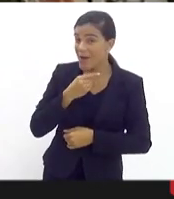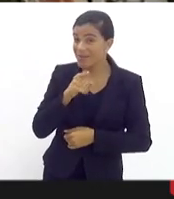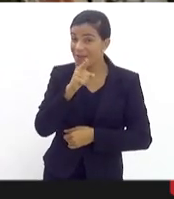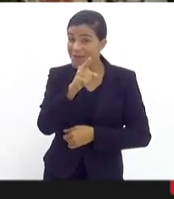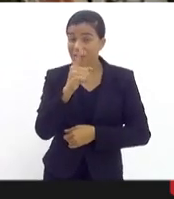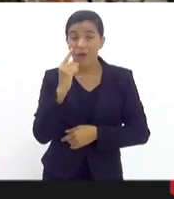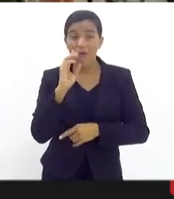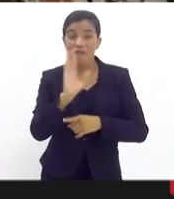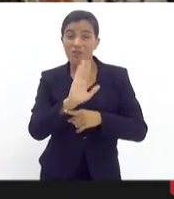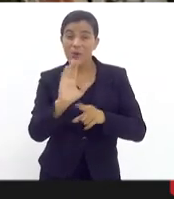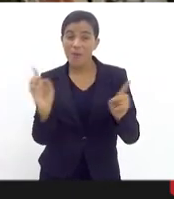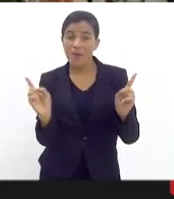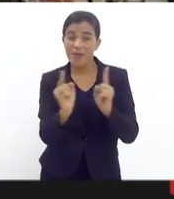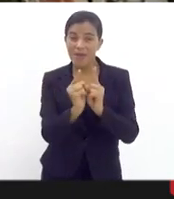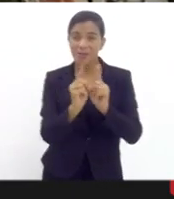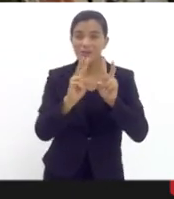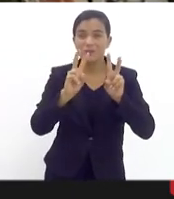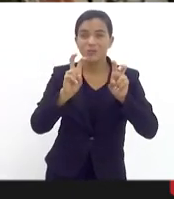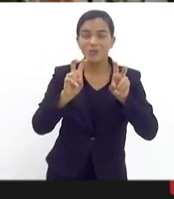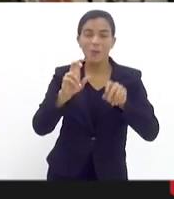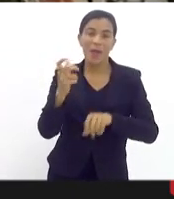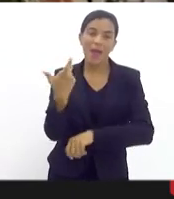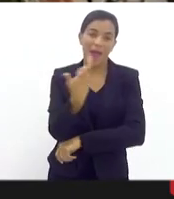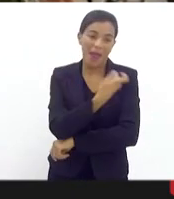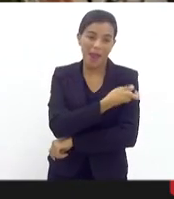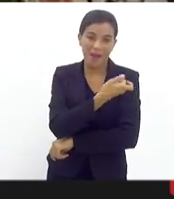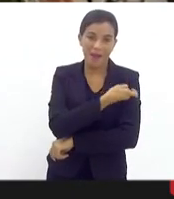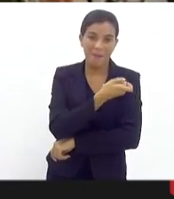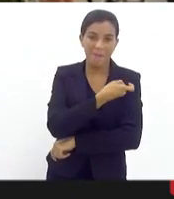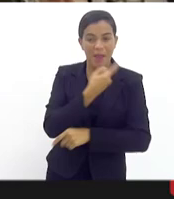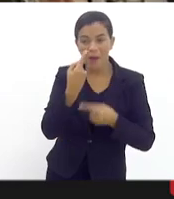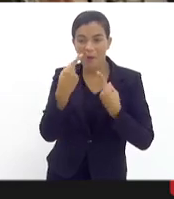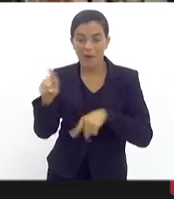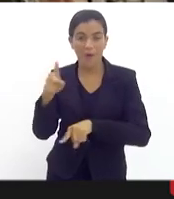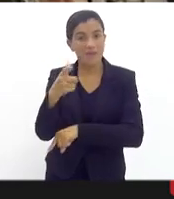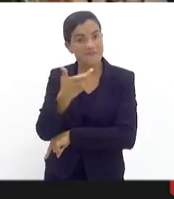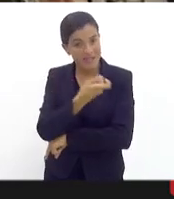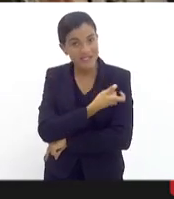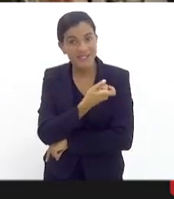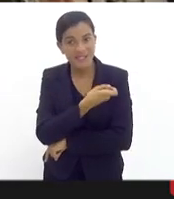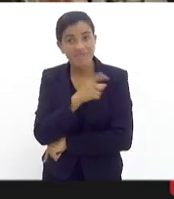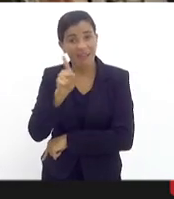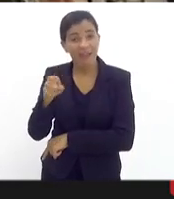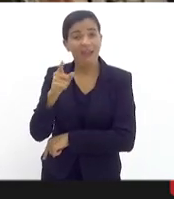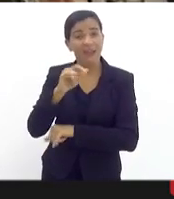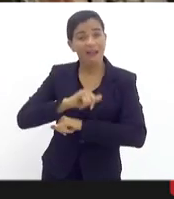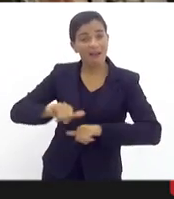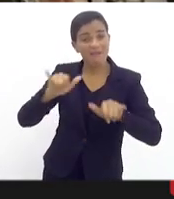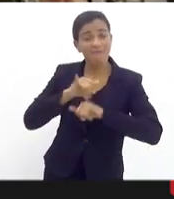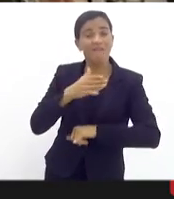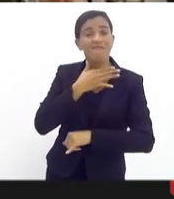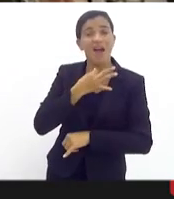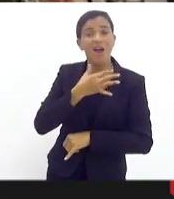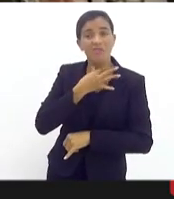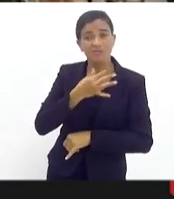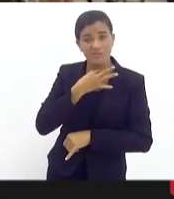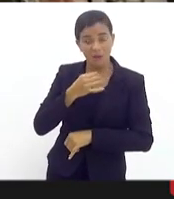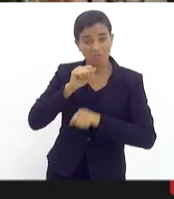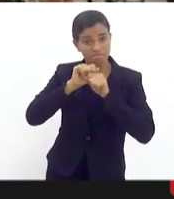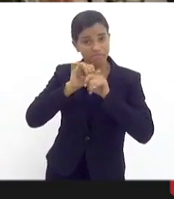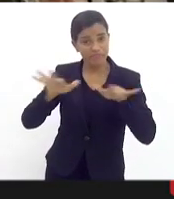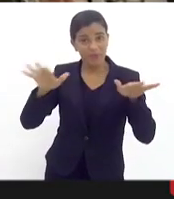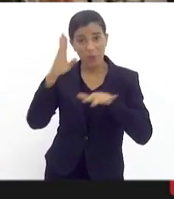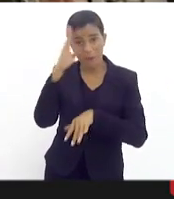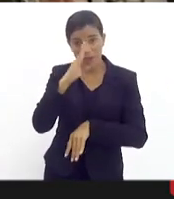filme sobre a campanha antivacina nos Estados Unidos, que é uma campanha de fake news, né, que teve repercussão no